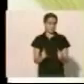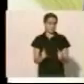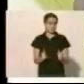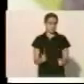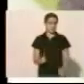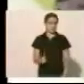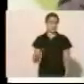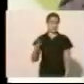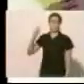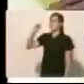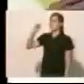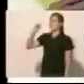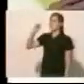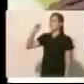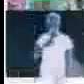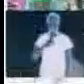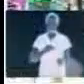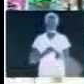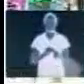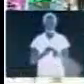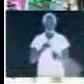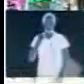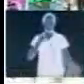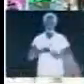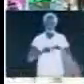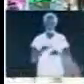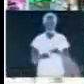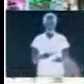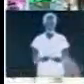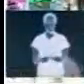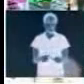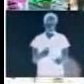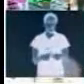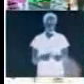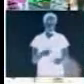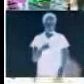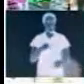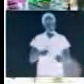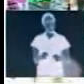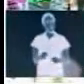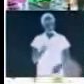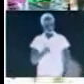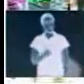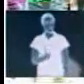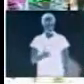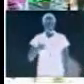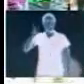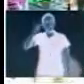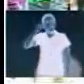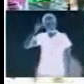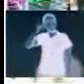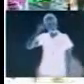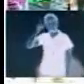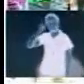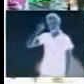A pessoa vai se sentir numa hora, dizendo, meu Deus, eu perdi tudo. Mas eu preciso descobrir, a oração me ajuda, que eu não perdi